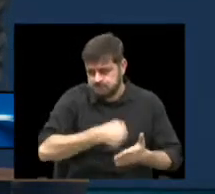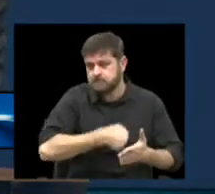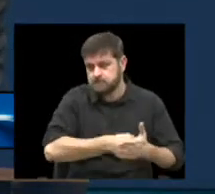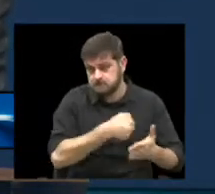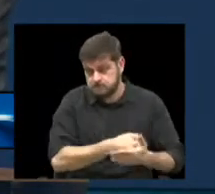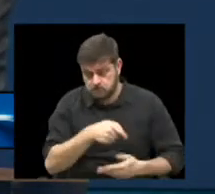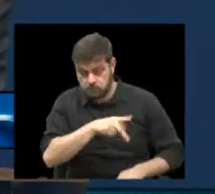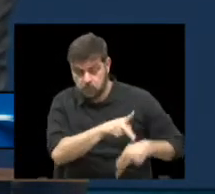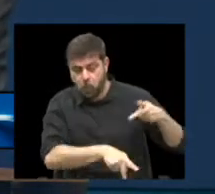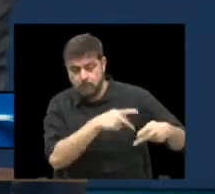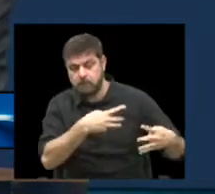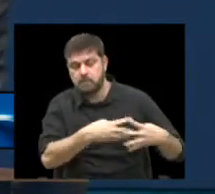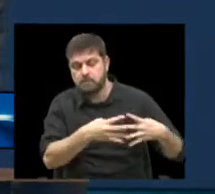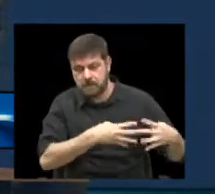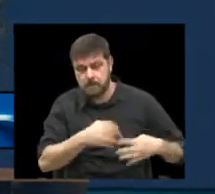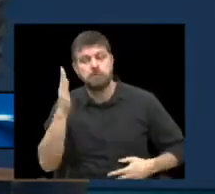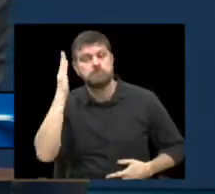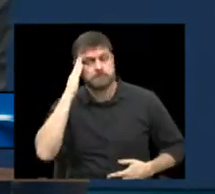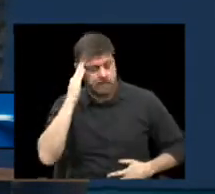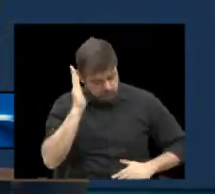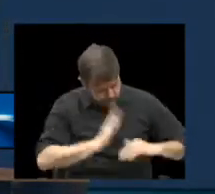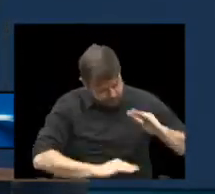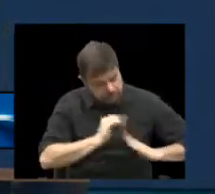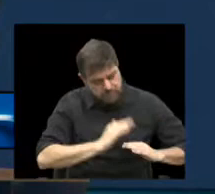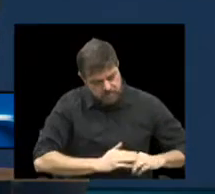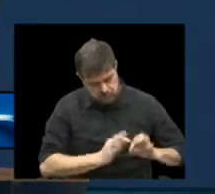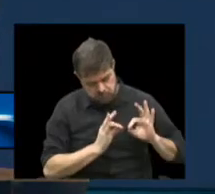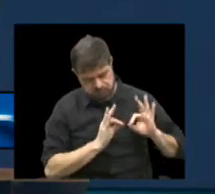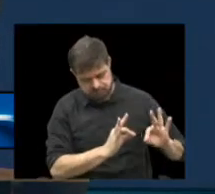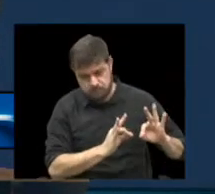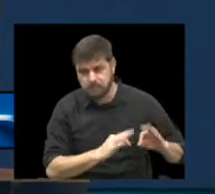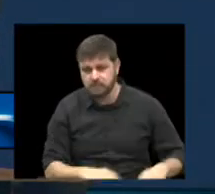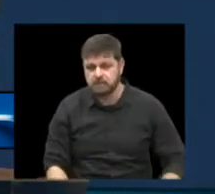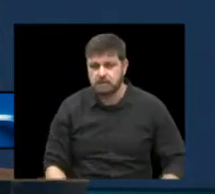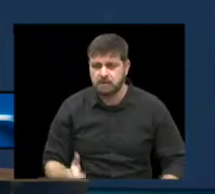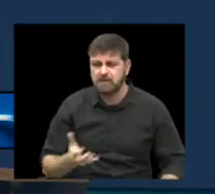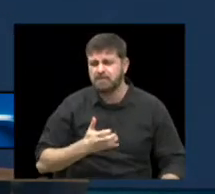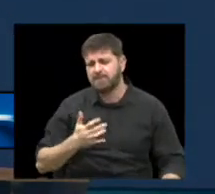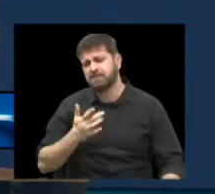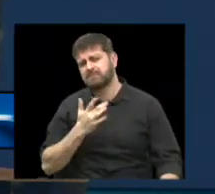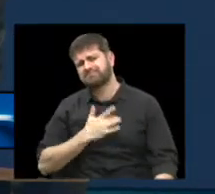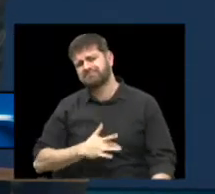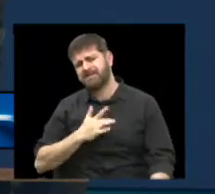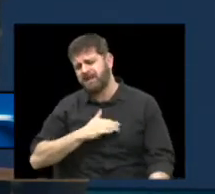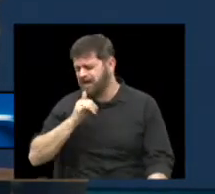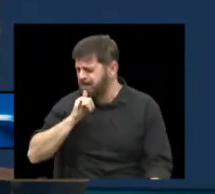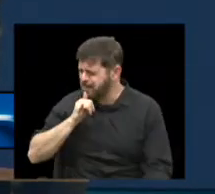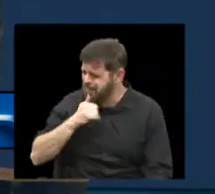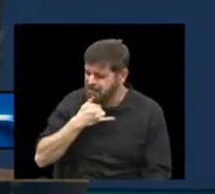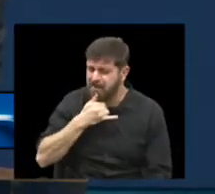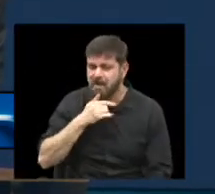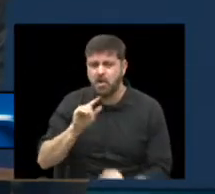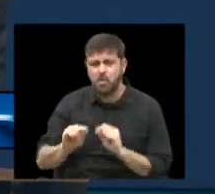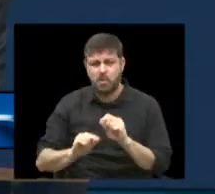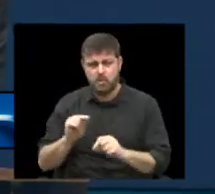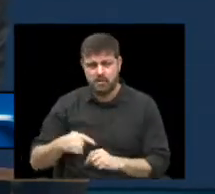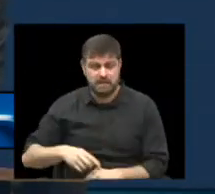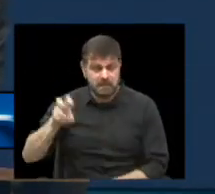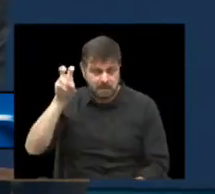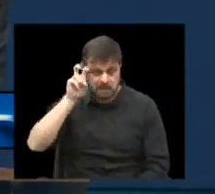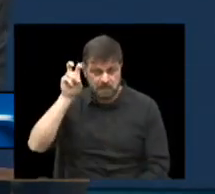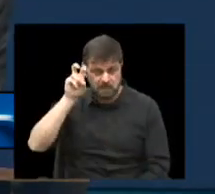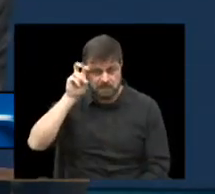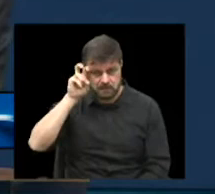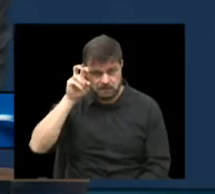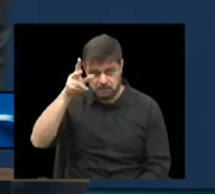aquele povo sabe fazer e vai fazer. Para além disso, eu quero aqui lamentar o fato de que na quinta-feira